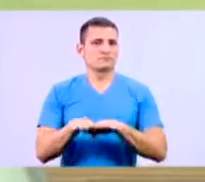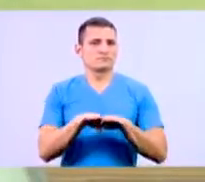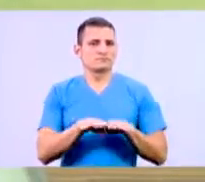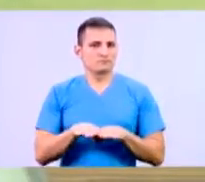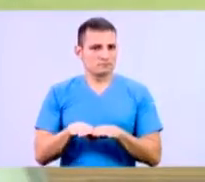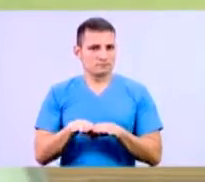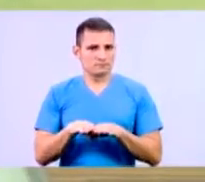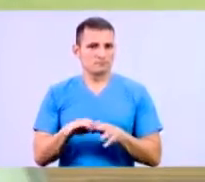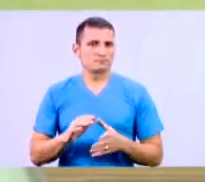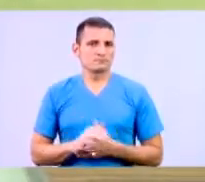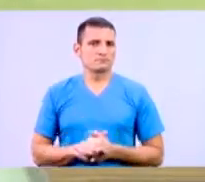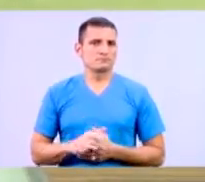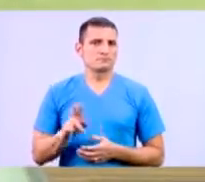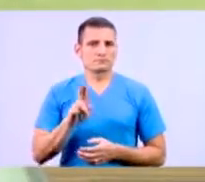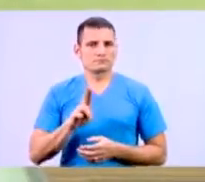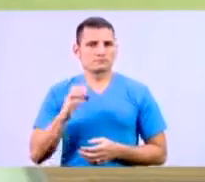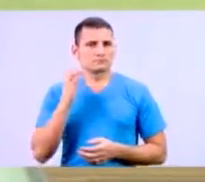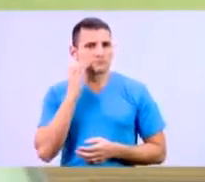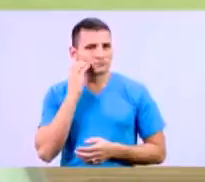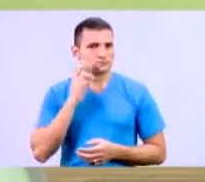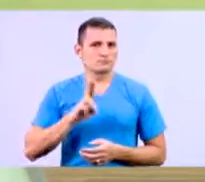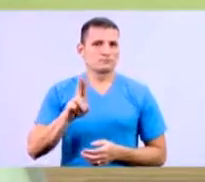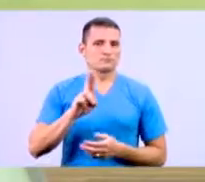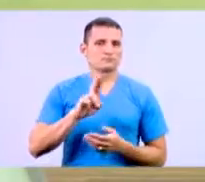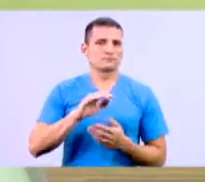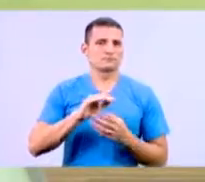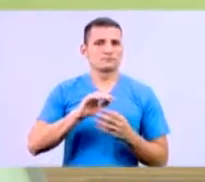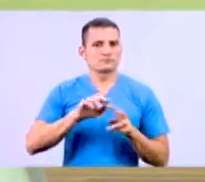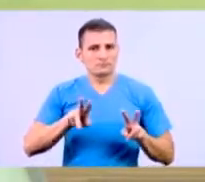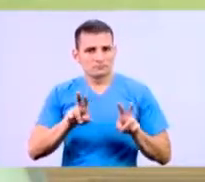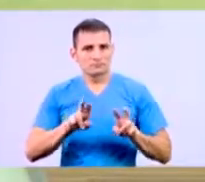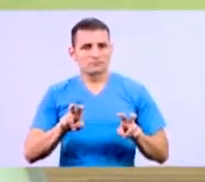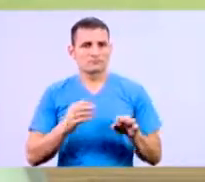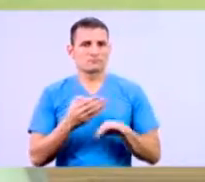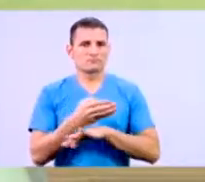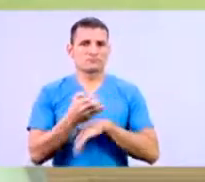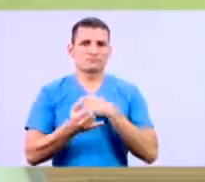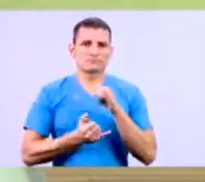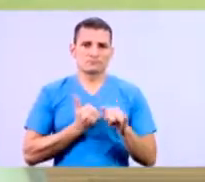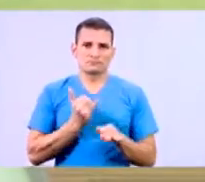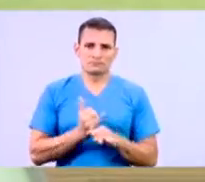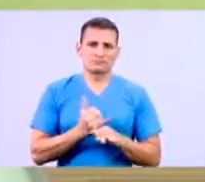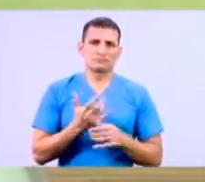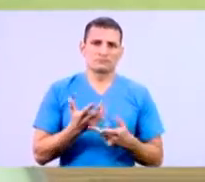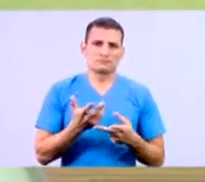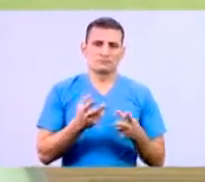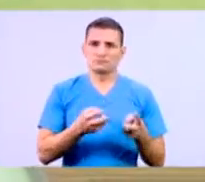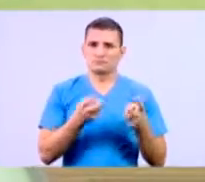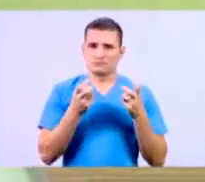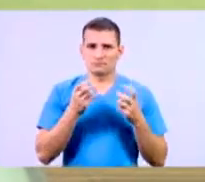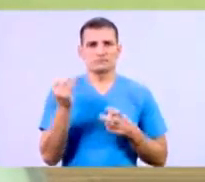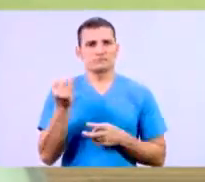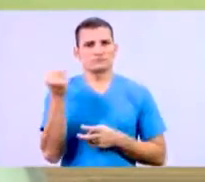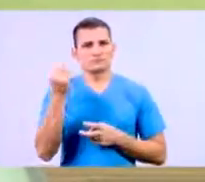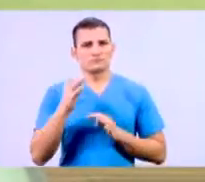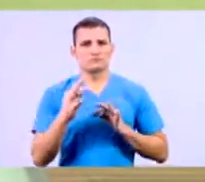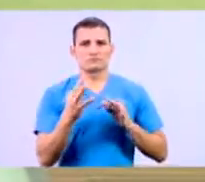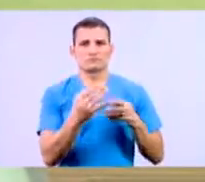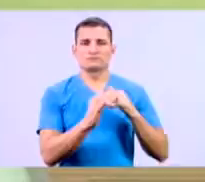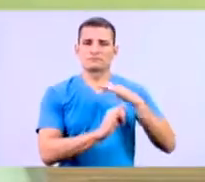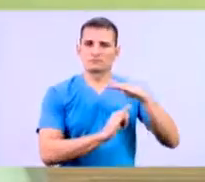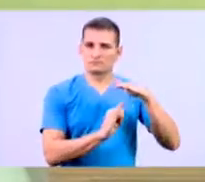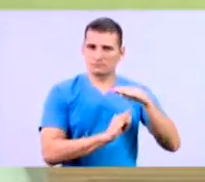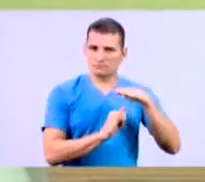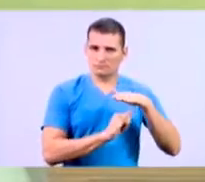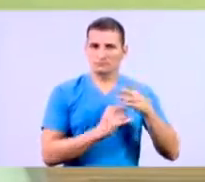e usar o celular, usar o computador, acessar a internet, a gente percebe toda a importância daquelas organizações e daquelas